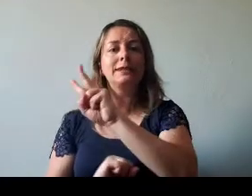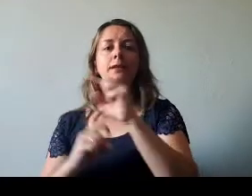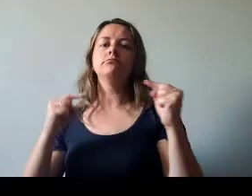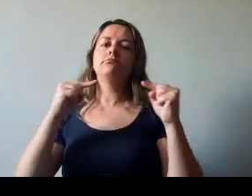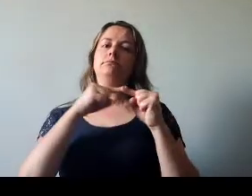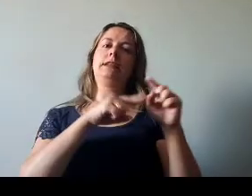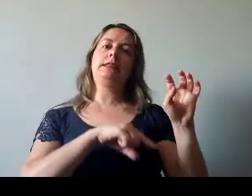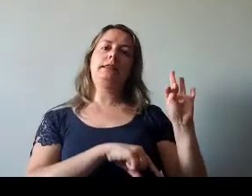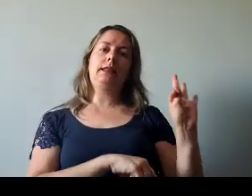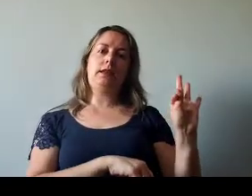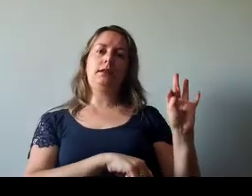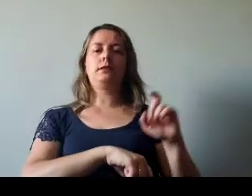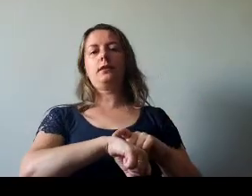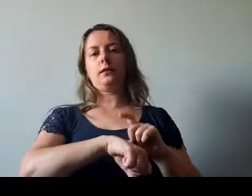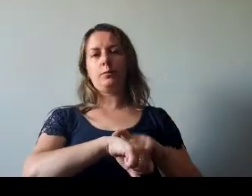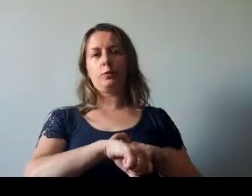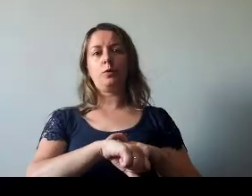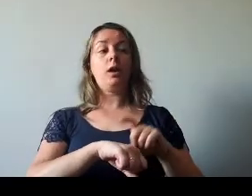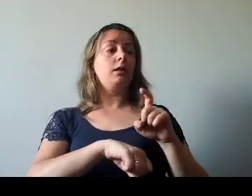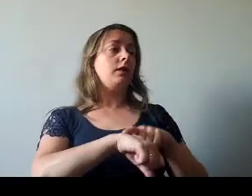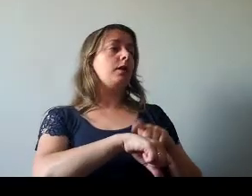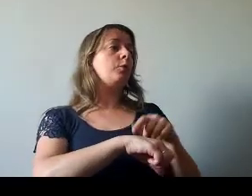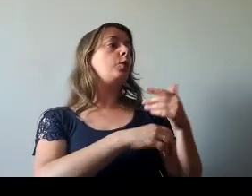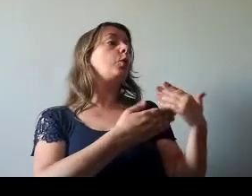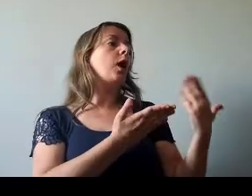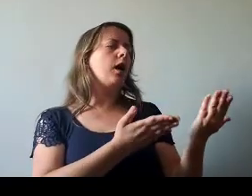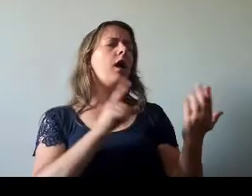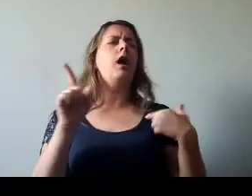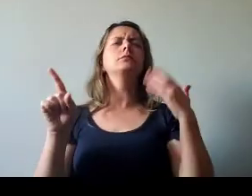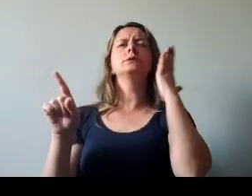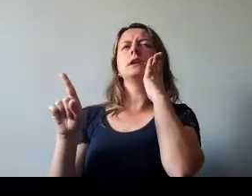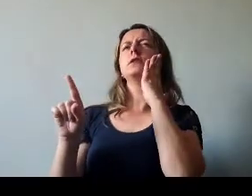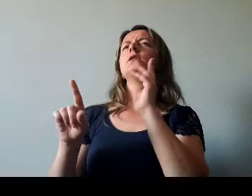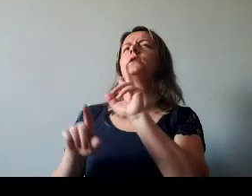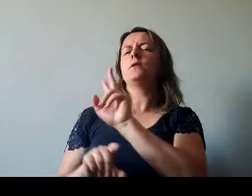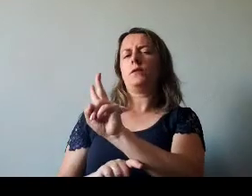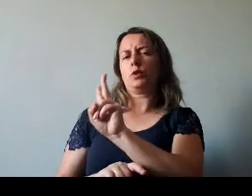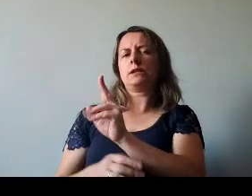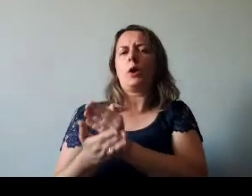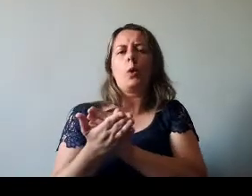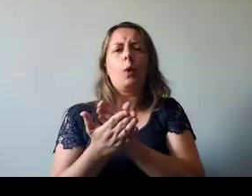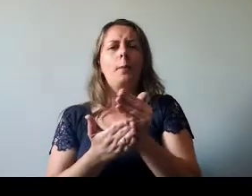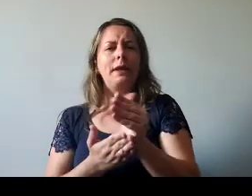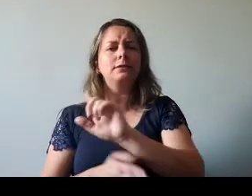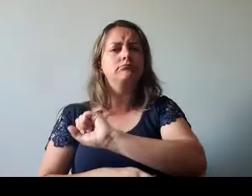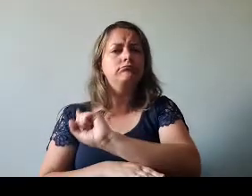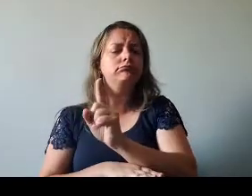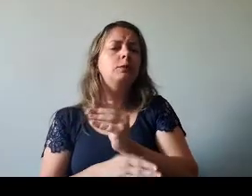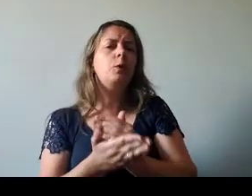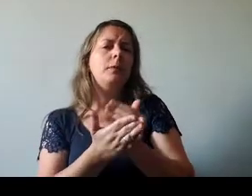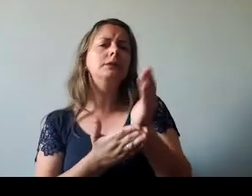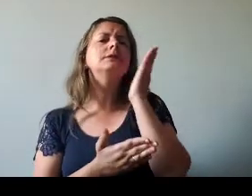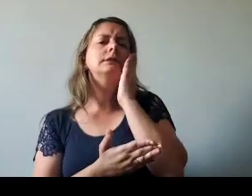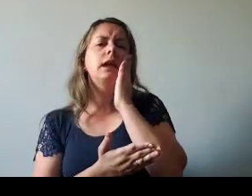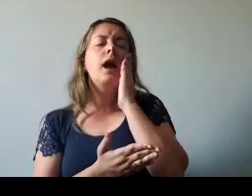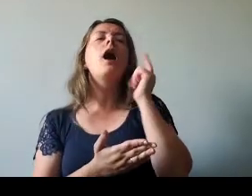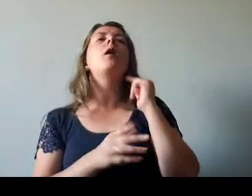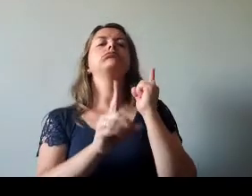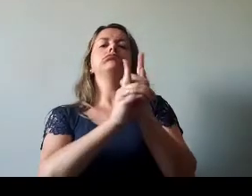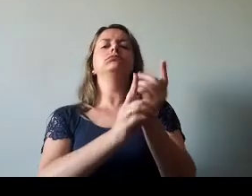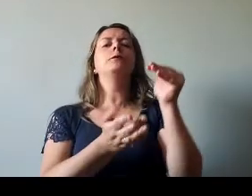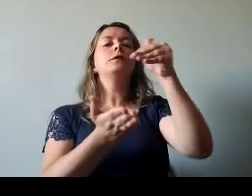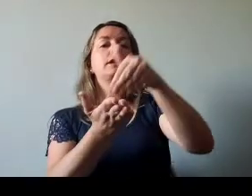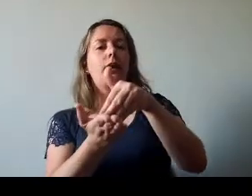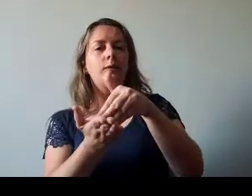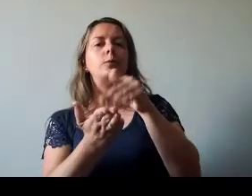de tempo, se eu souber a velocidade inicial e souber a aceleração, eu calculo a velocidade final. Por isso que ela é chamada de